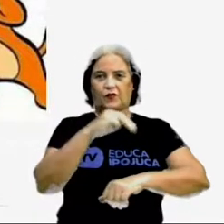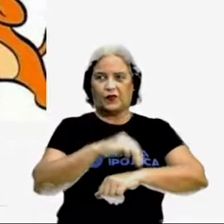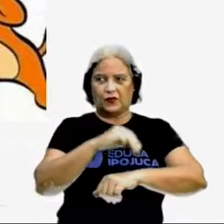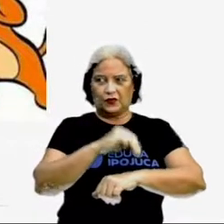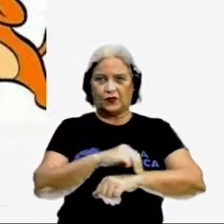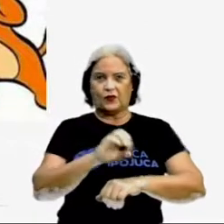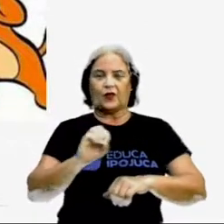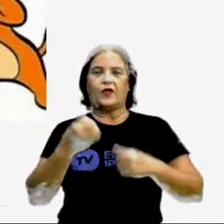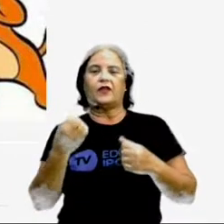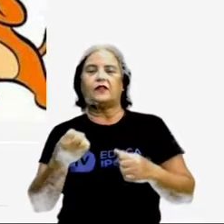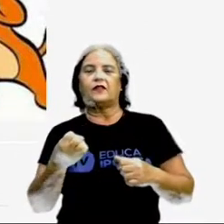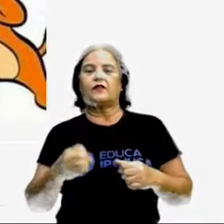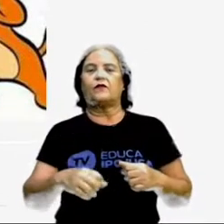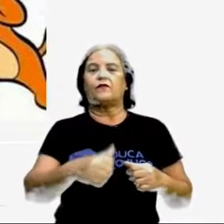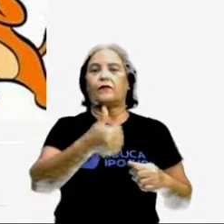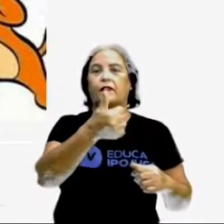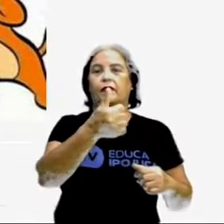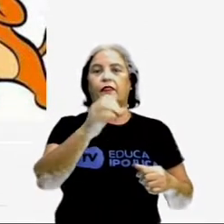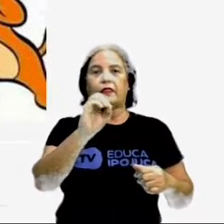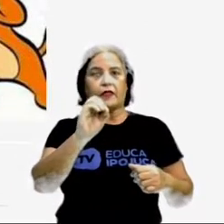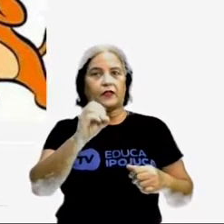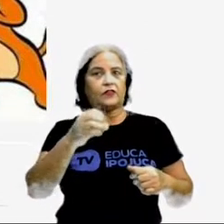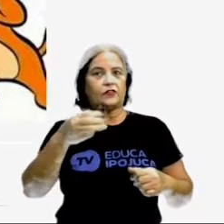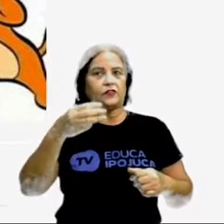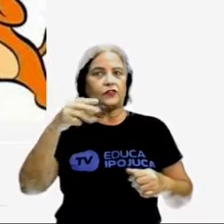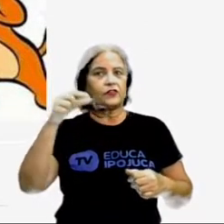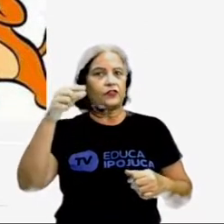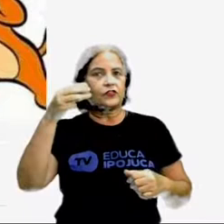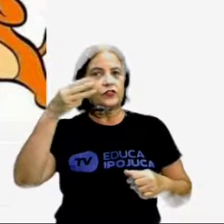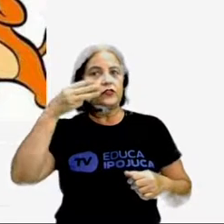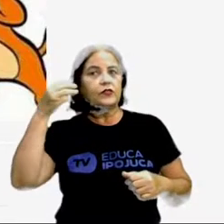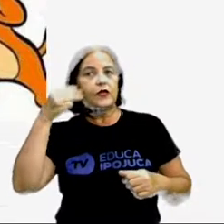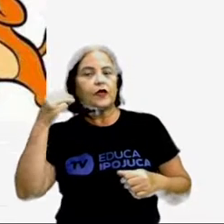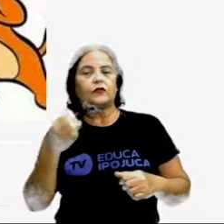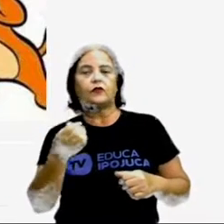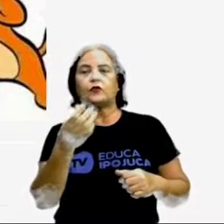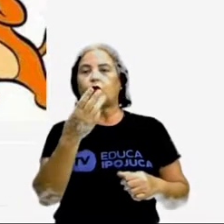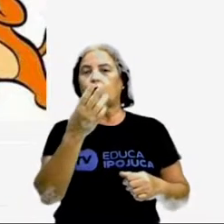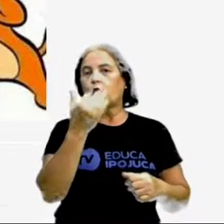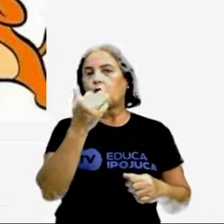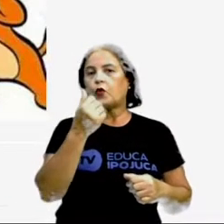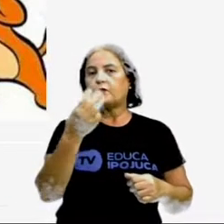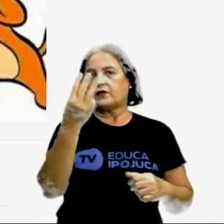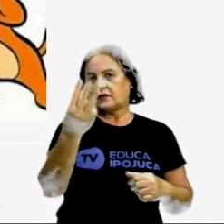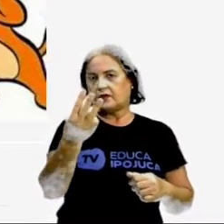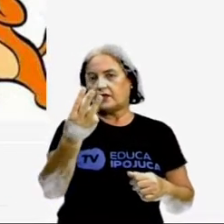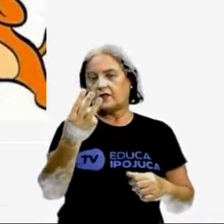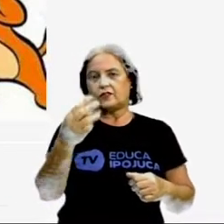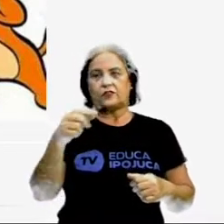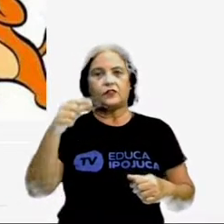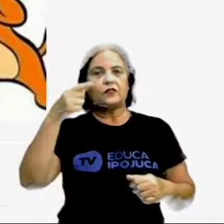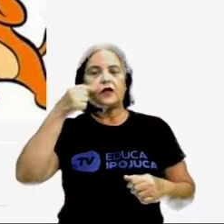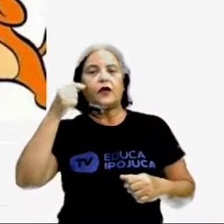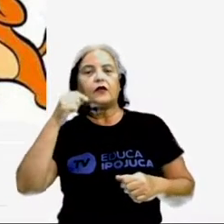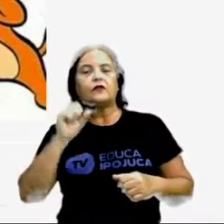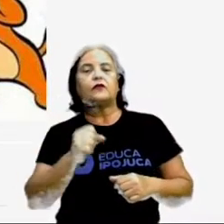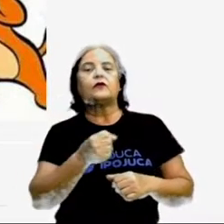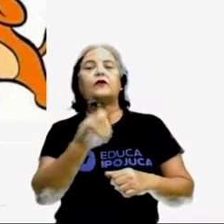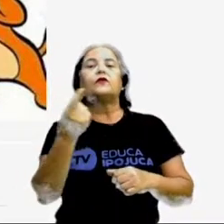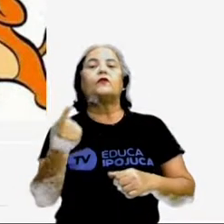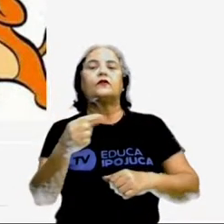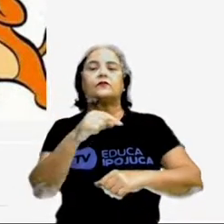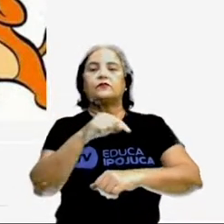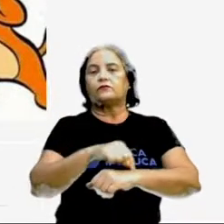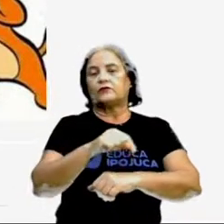comem 10 ratos em quantos minutos? 1 minuto? 3 minutos? 10 minutos? Pega agora o